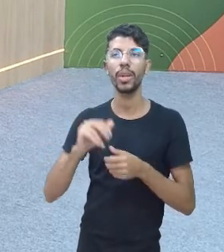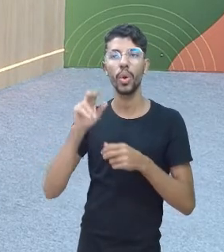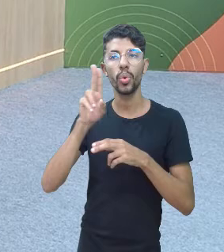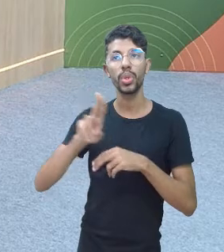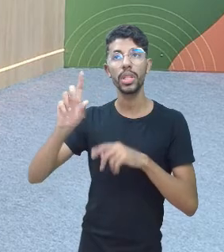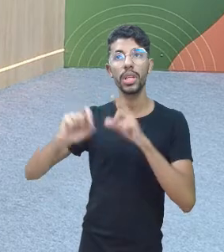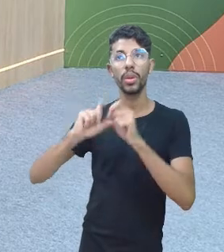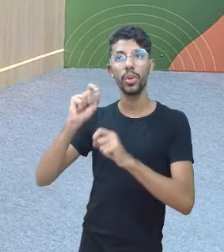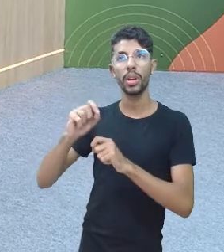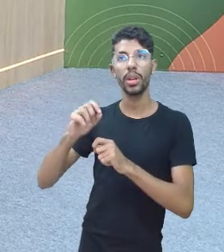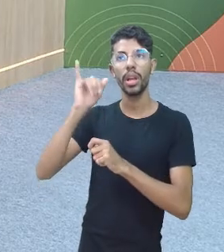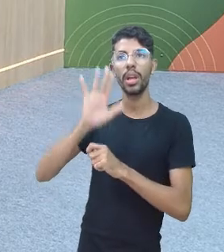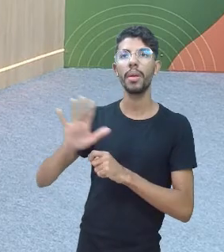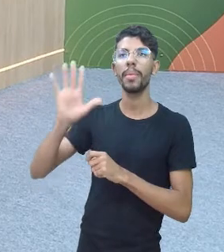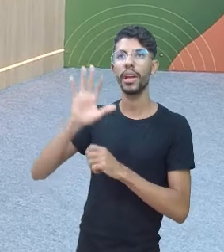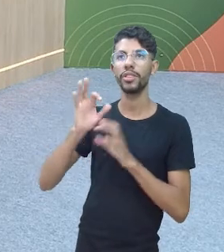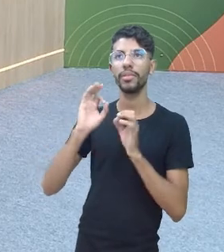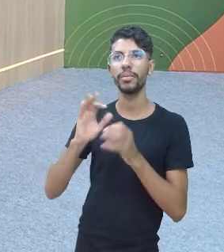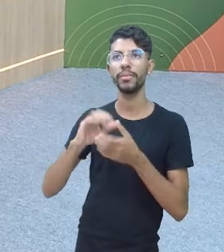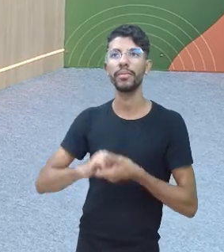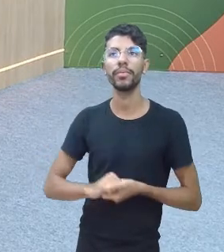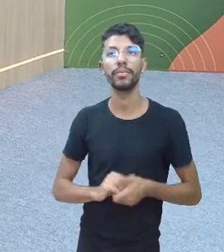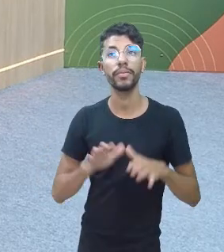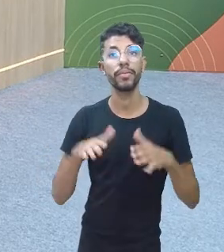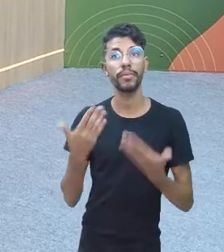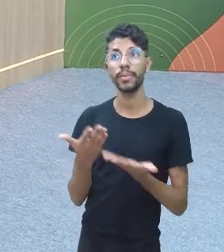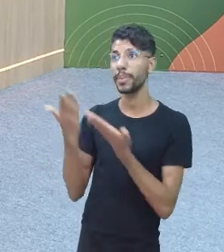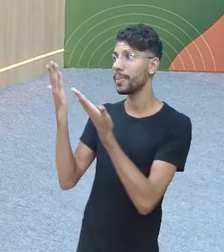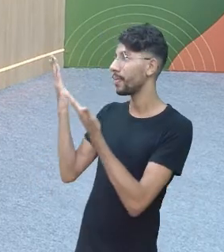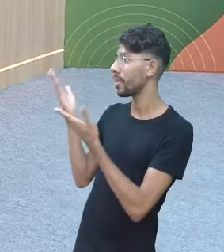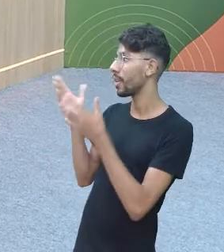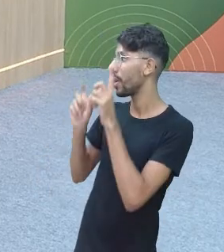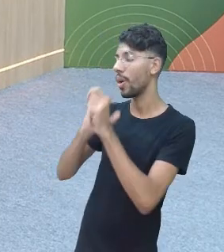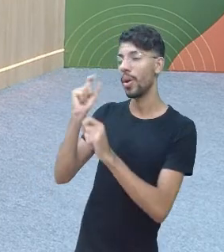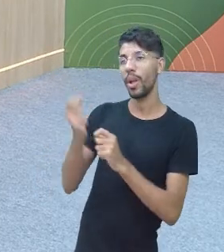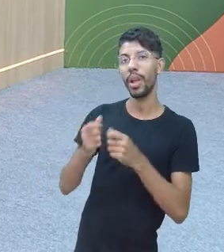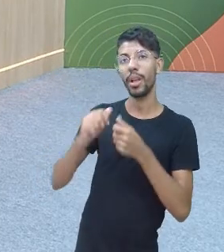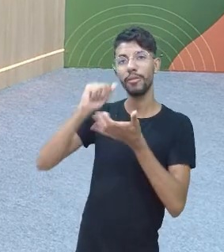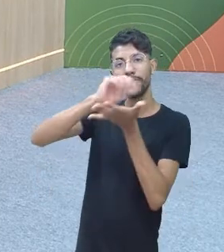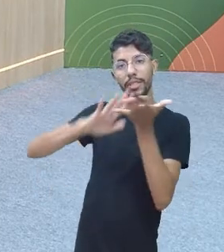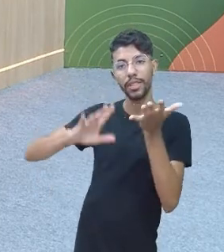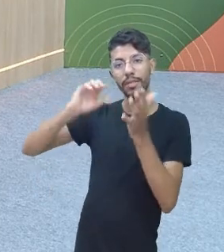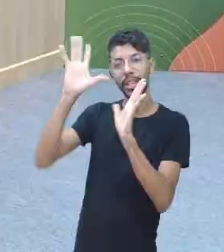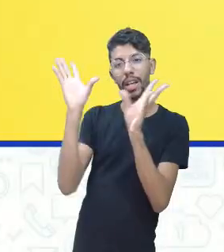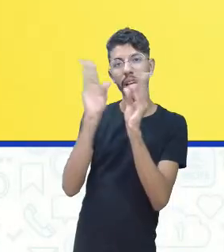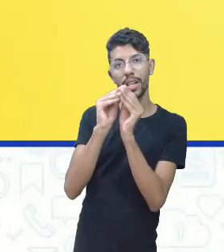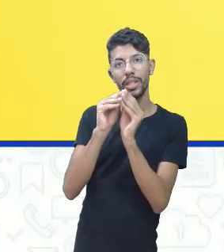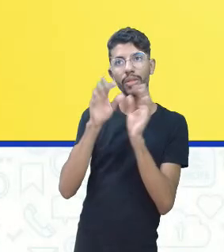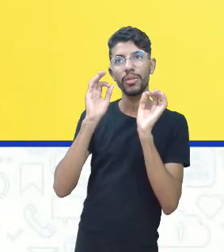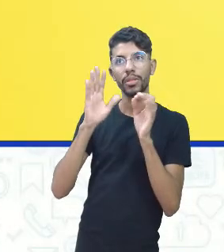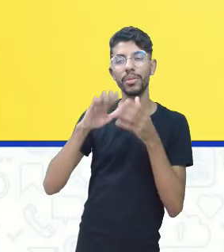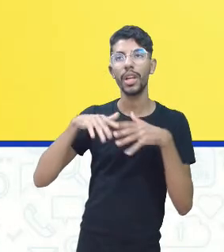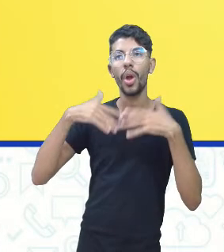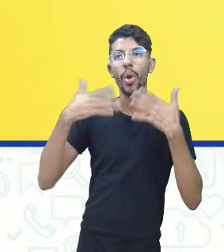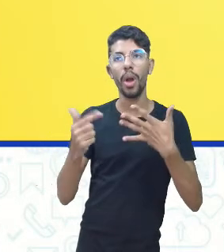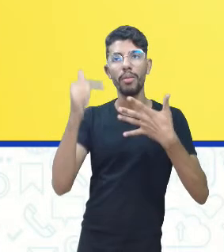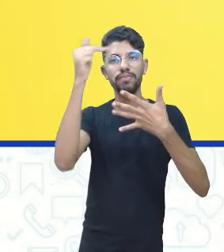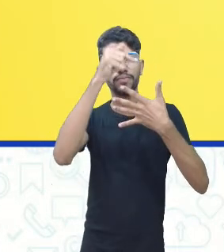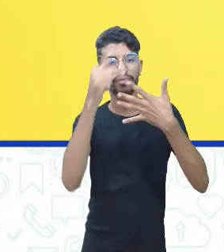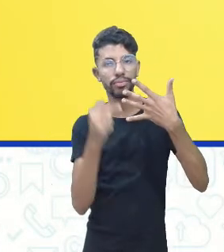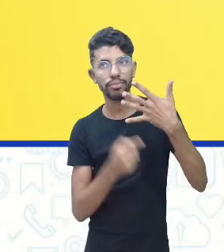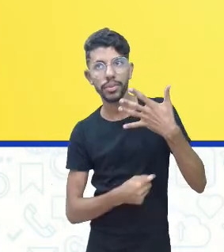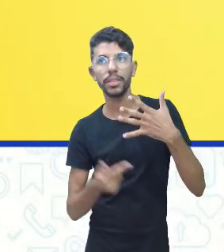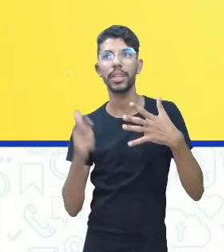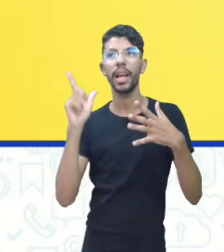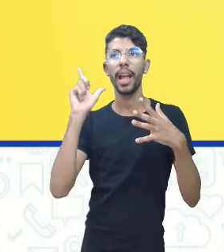imagem. Então, eu trouxe aqui uma atividade para a gente resumir tudinho. Qual dessas opções se aproxima do